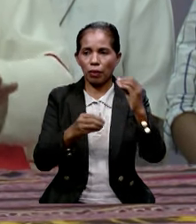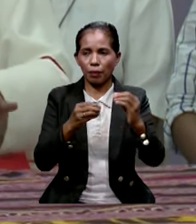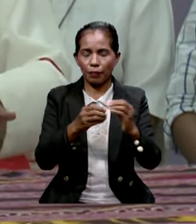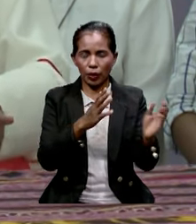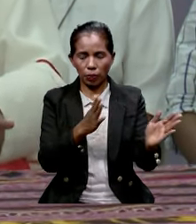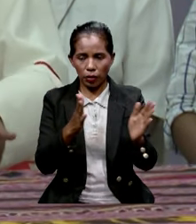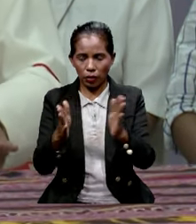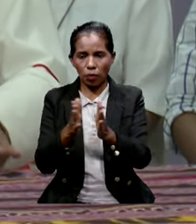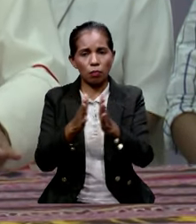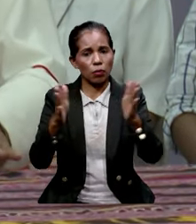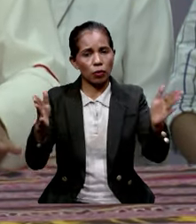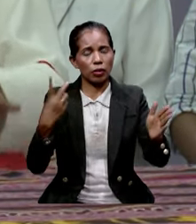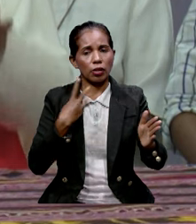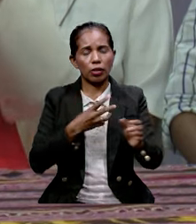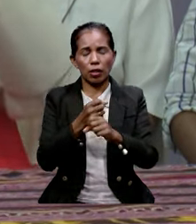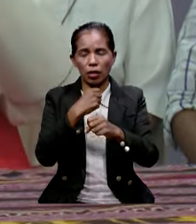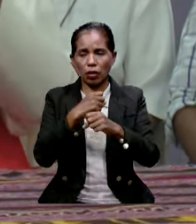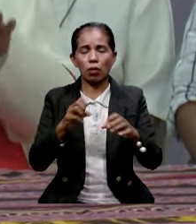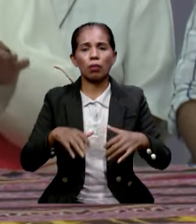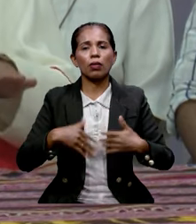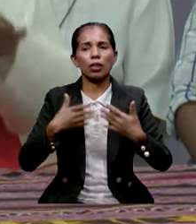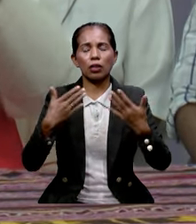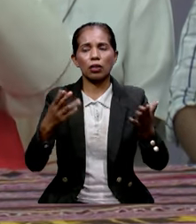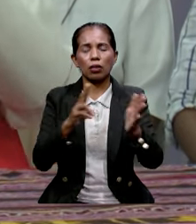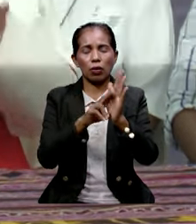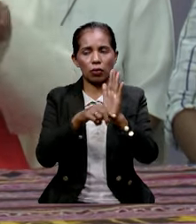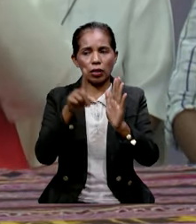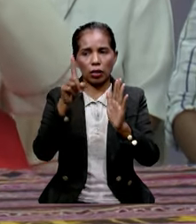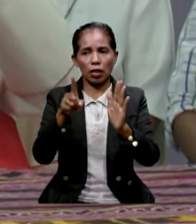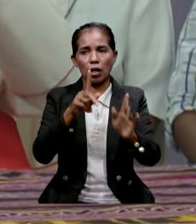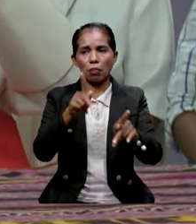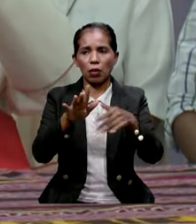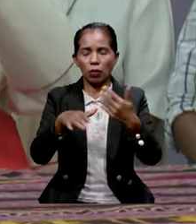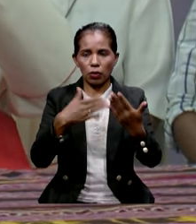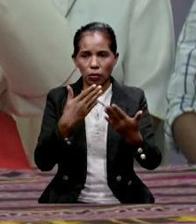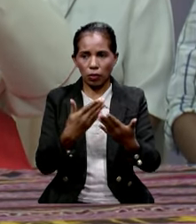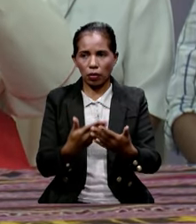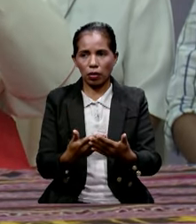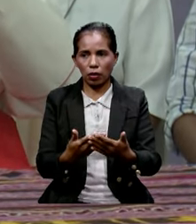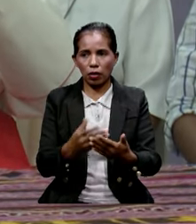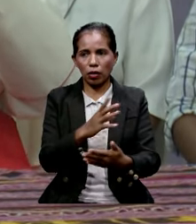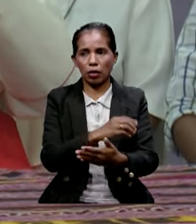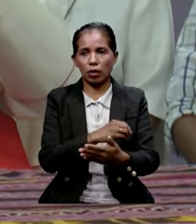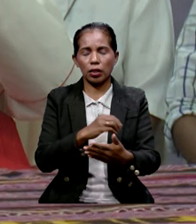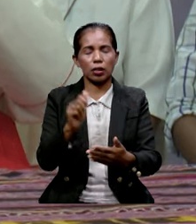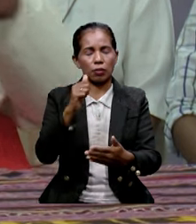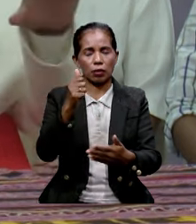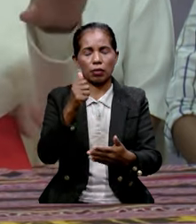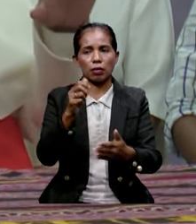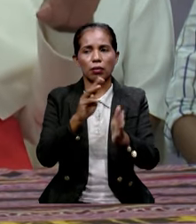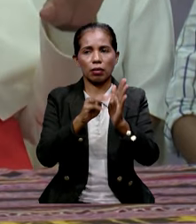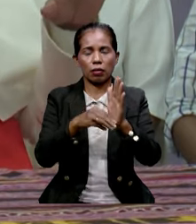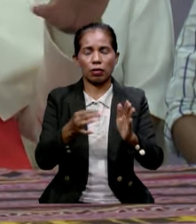preparação, botida, né? Da rala, agora, moço, poinsa, a tu e orasida roubado, né? Punhão, bela, ralo, ia, 10 ou 15 minutos, né? Lara,